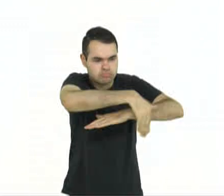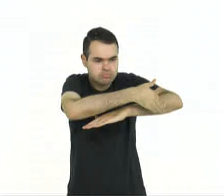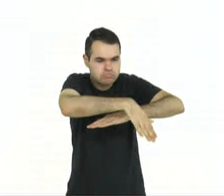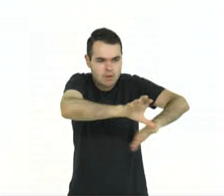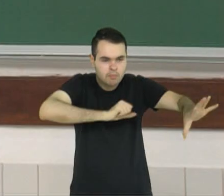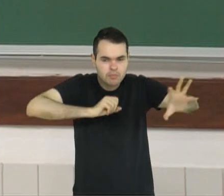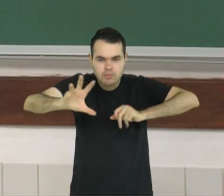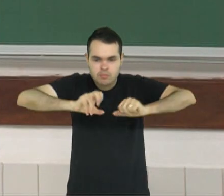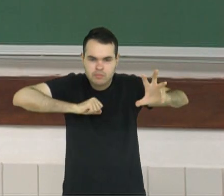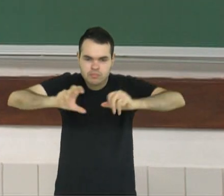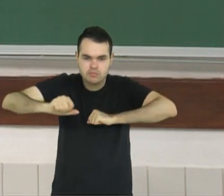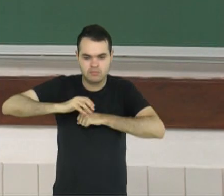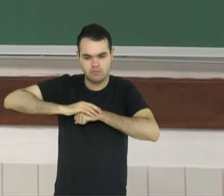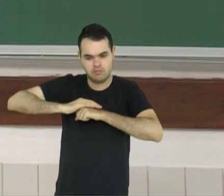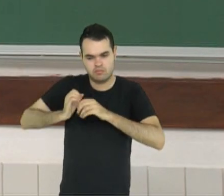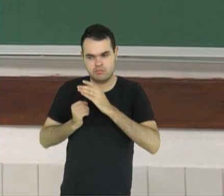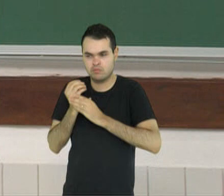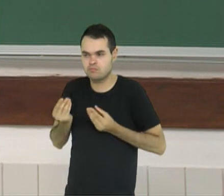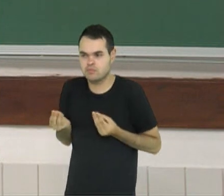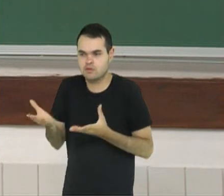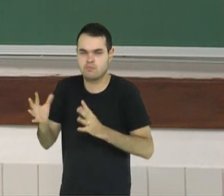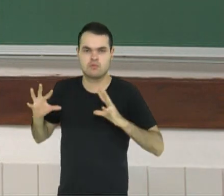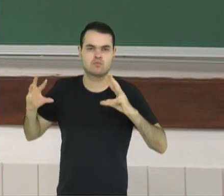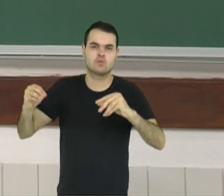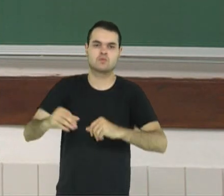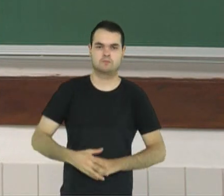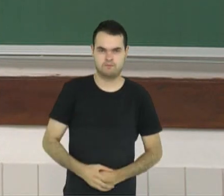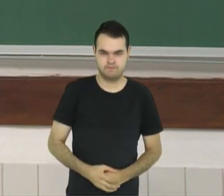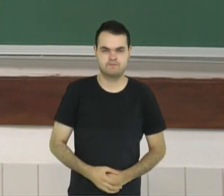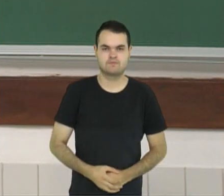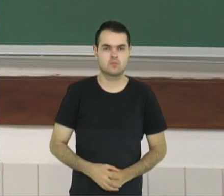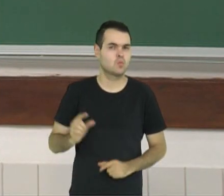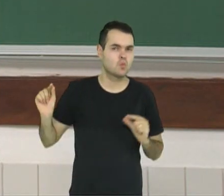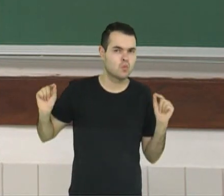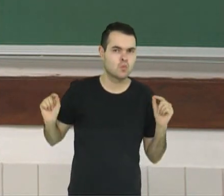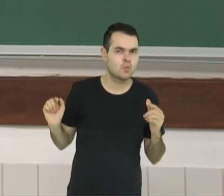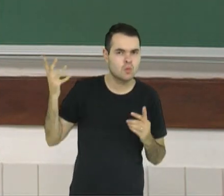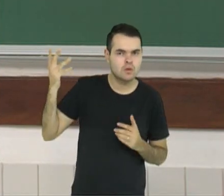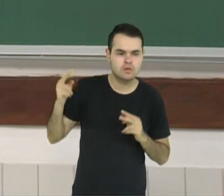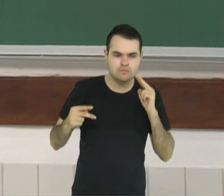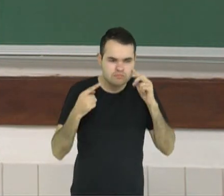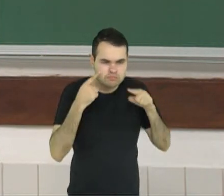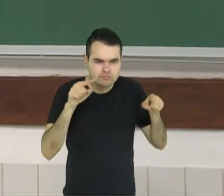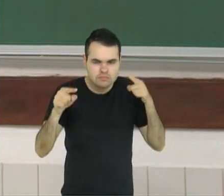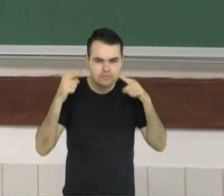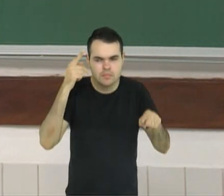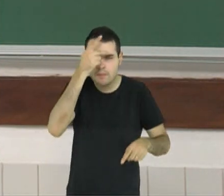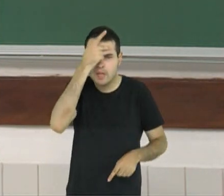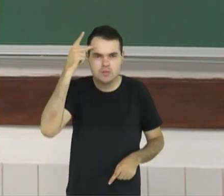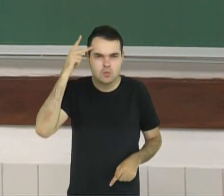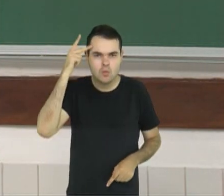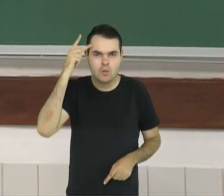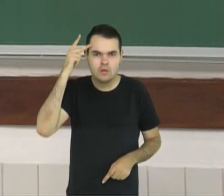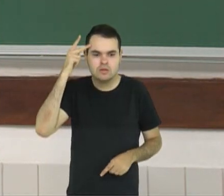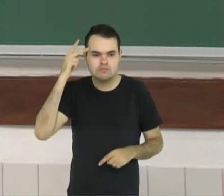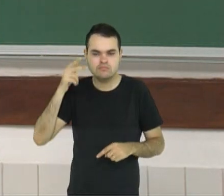trazer isso como uma coisa legal para todo mundo. E o que acontece? Ele via que as pessoas que não tinham acesso à cultura começaram a se